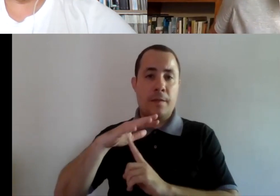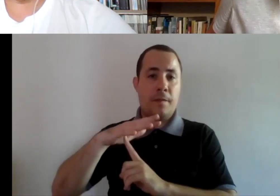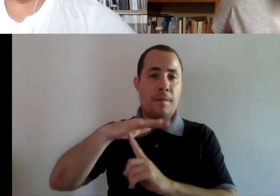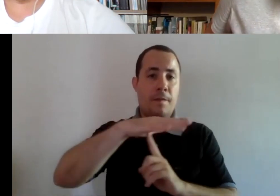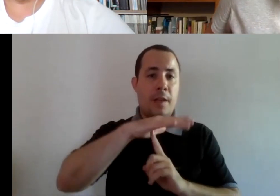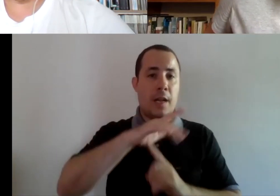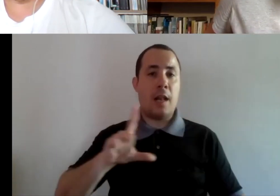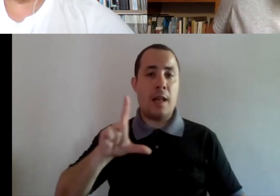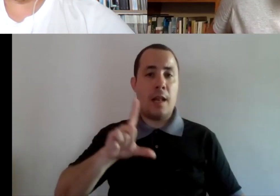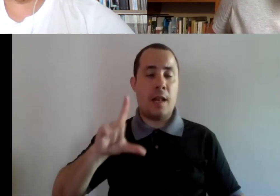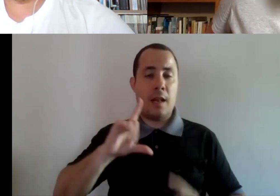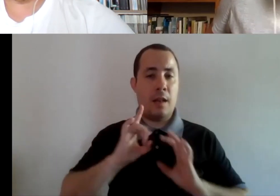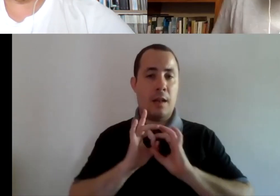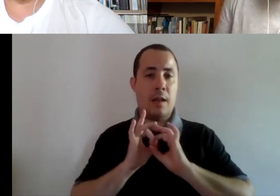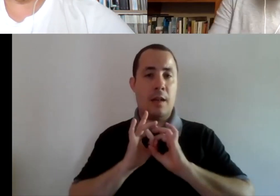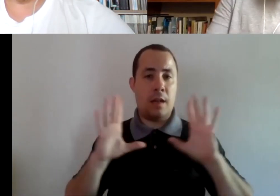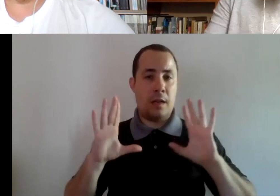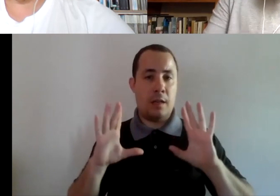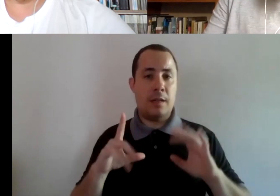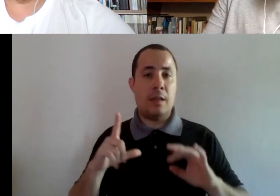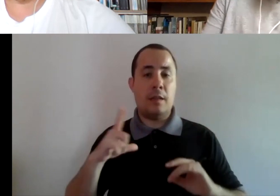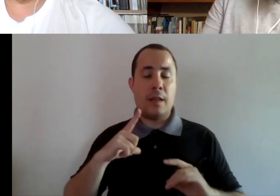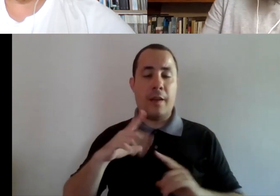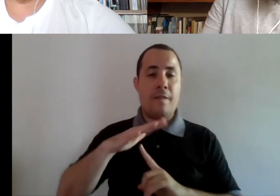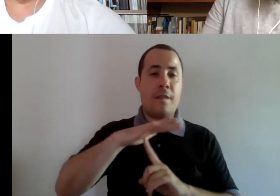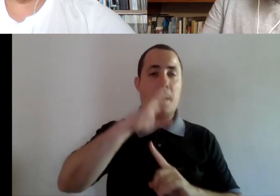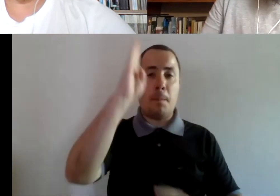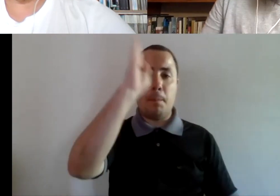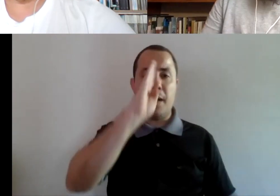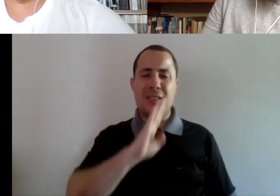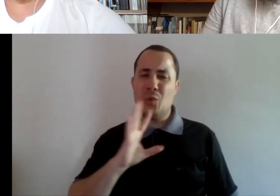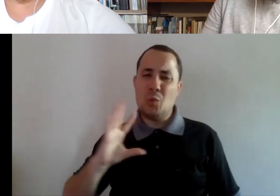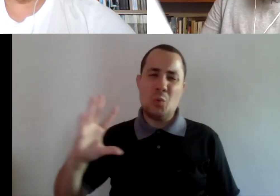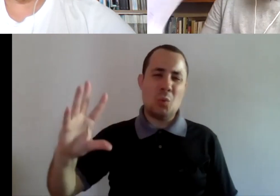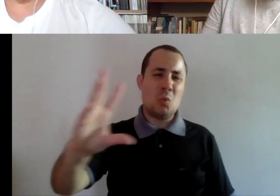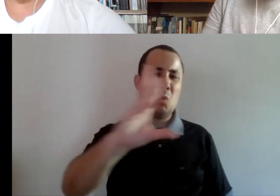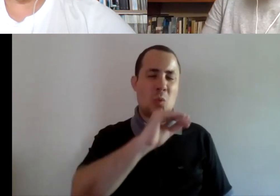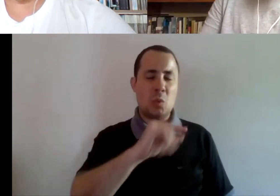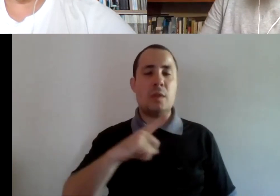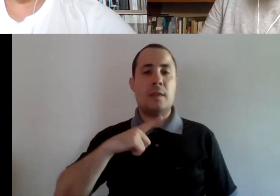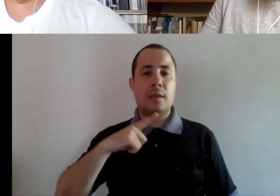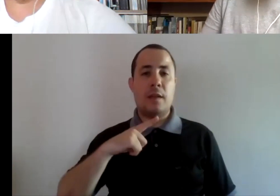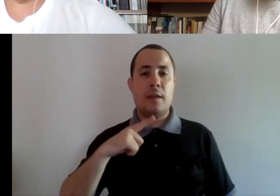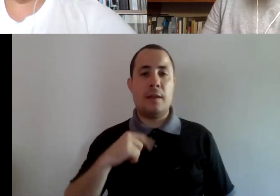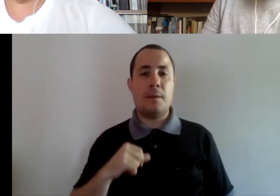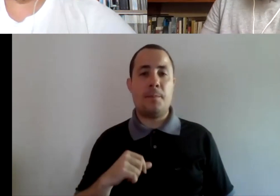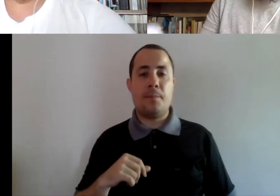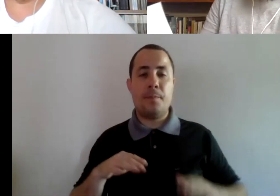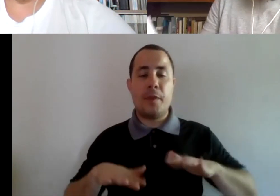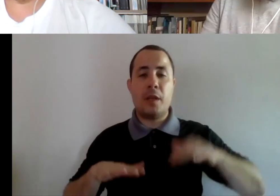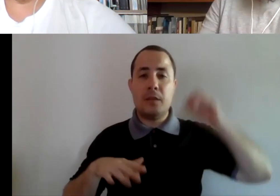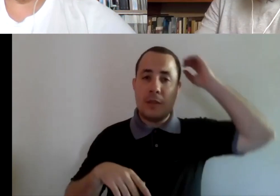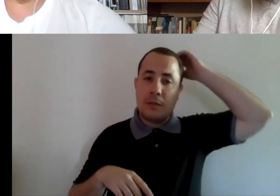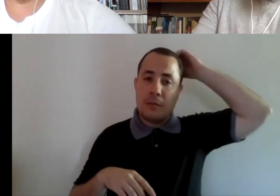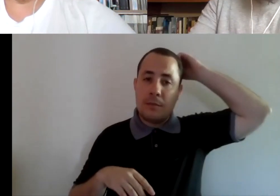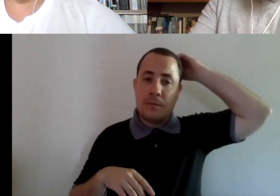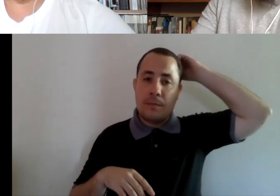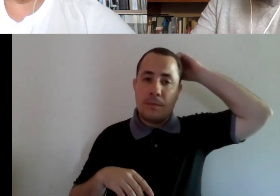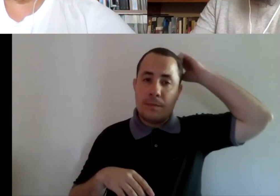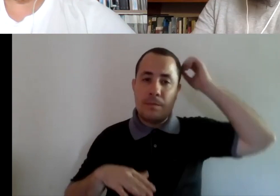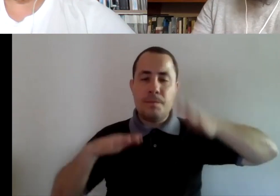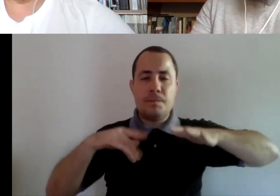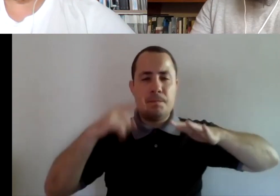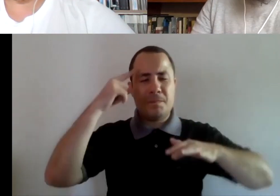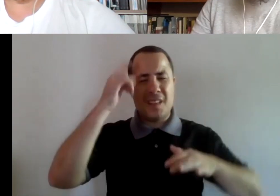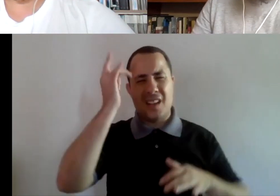independentes, que tem uma página onde tem feiras do Brasil inteiro. Né? Porque a gente às vezes acha, tudo bem, mas deve ser fácil montar